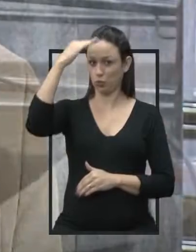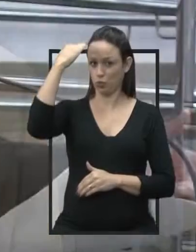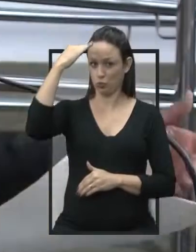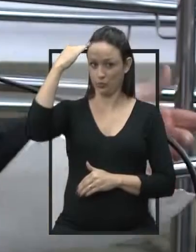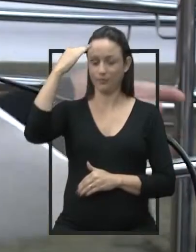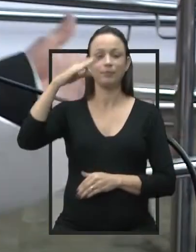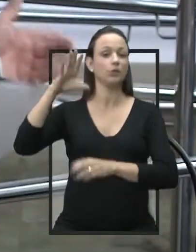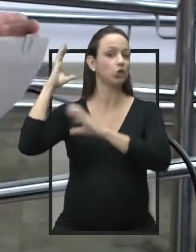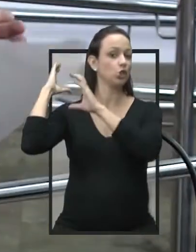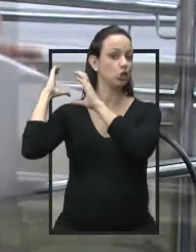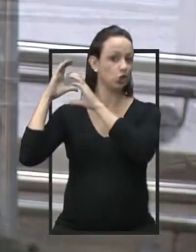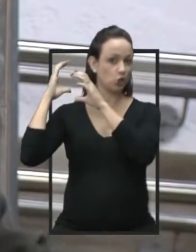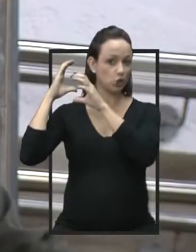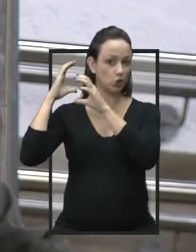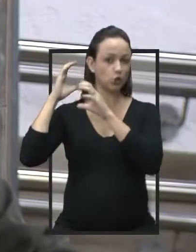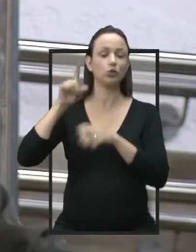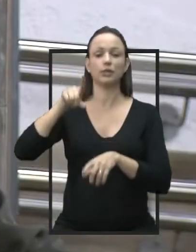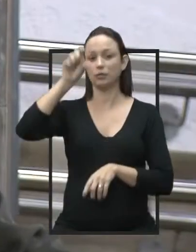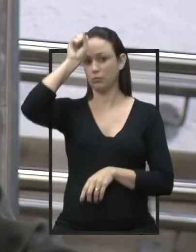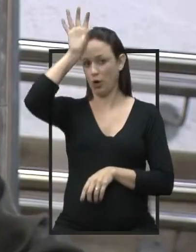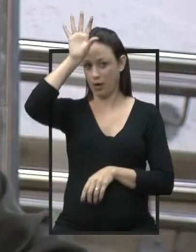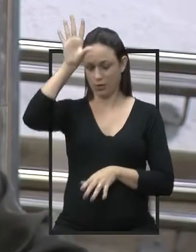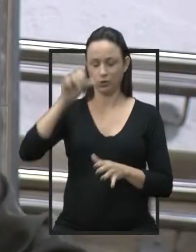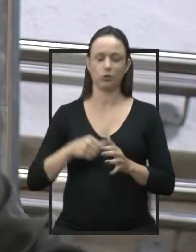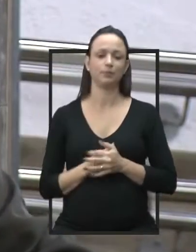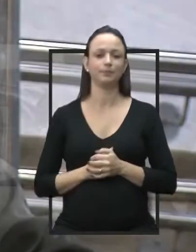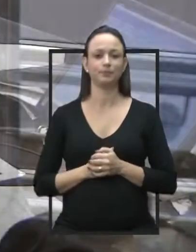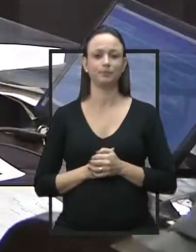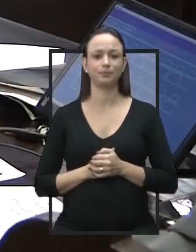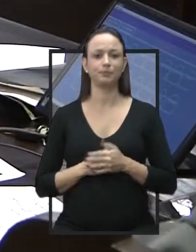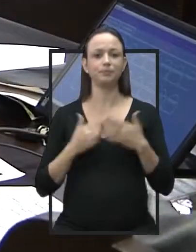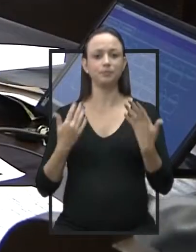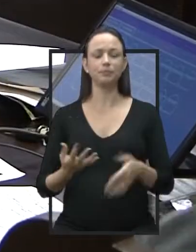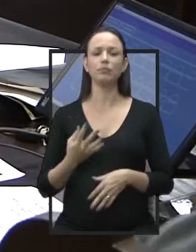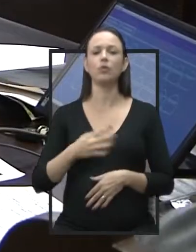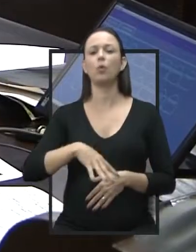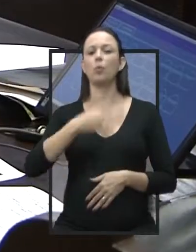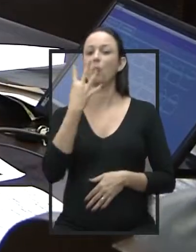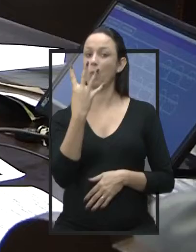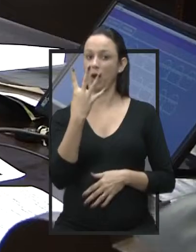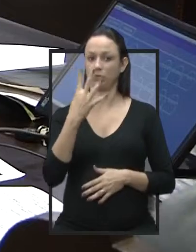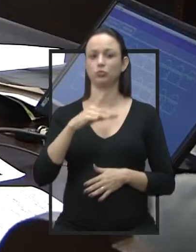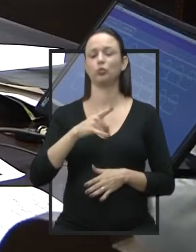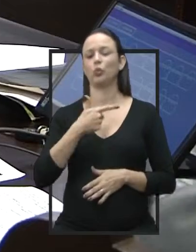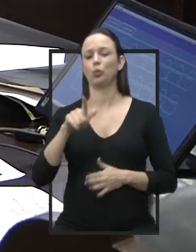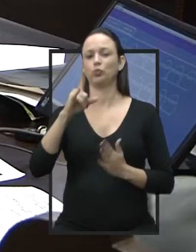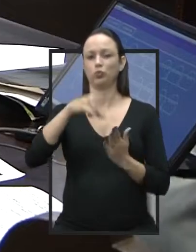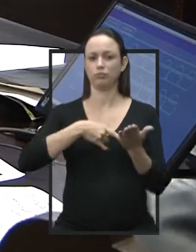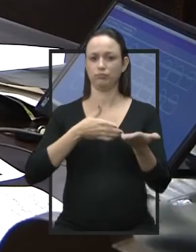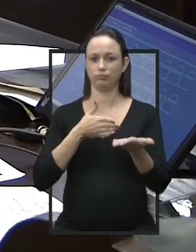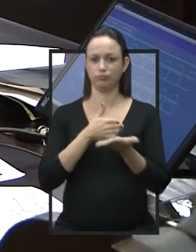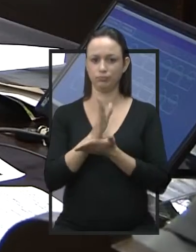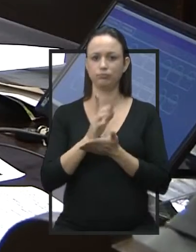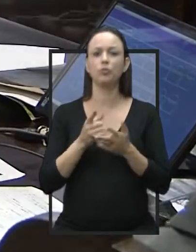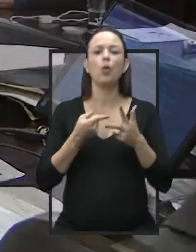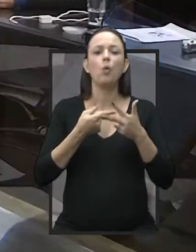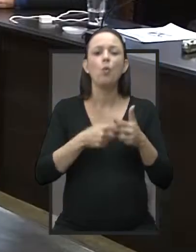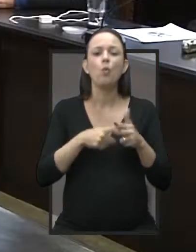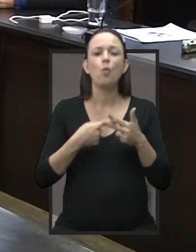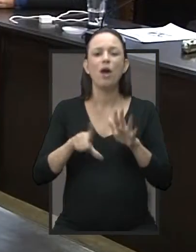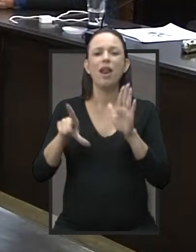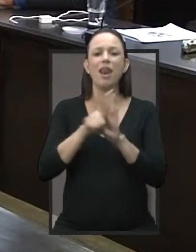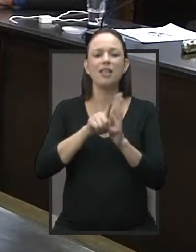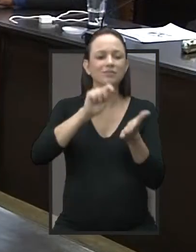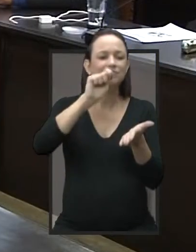tito coló neto e luiz maurílio moretti o quarto documento aprovado corrigir lei que assinalou